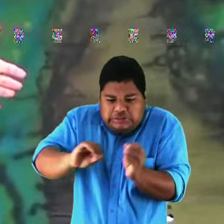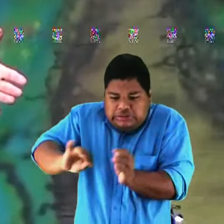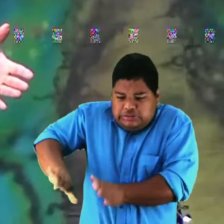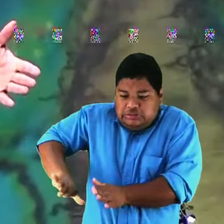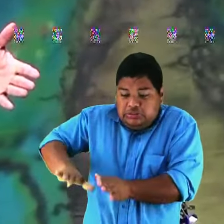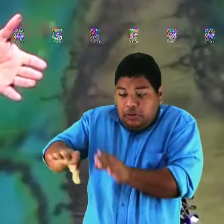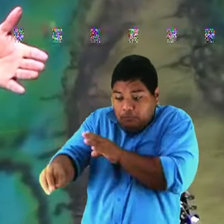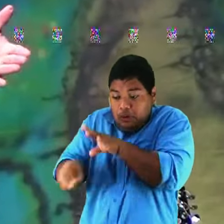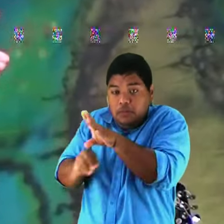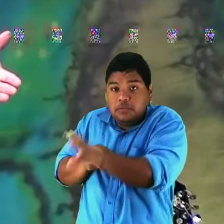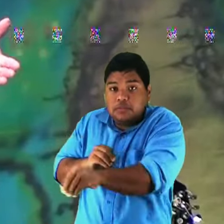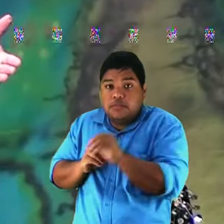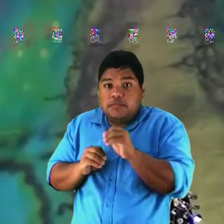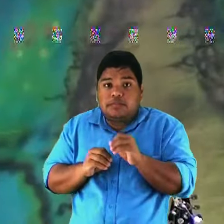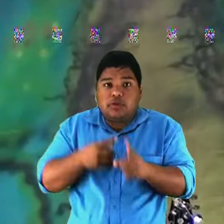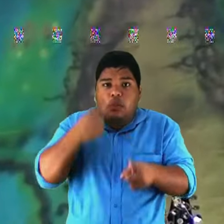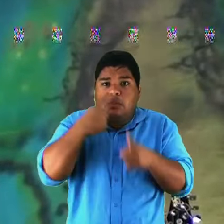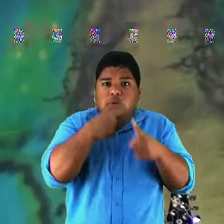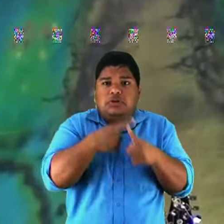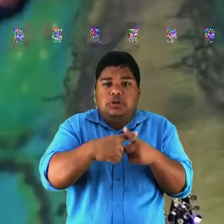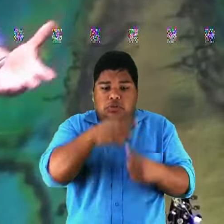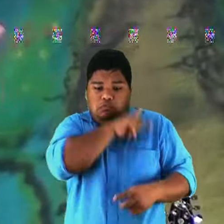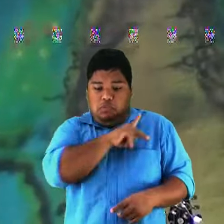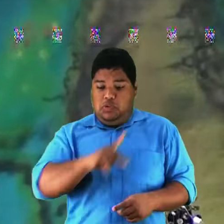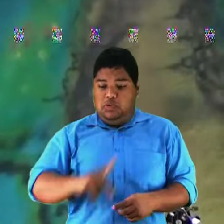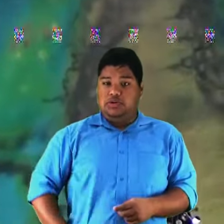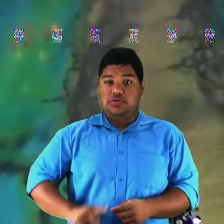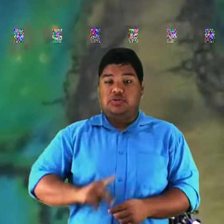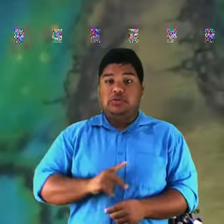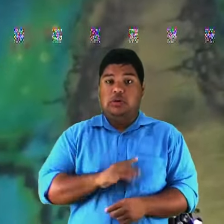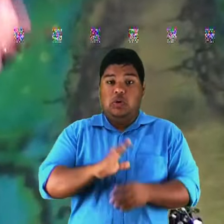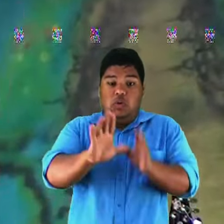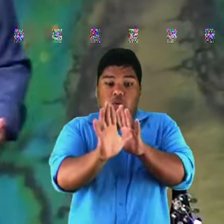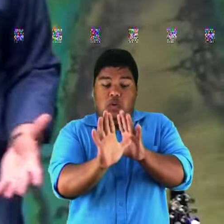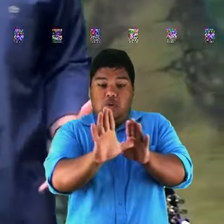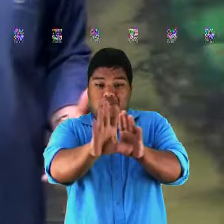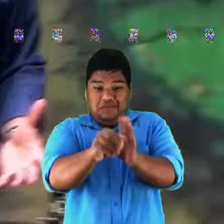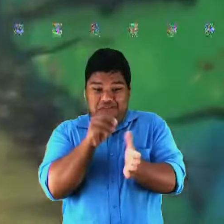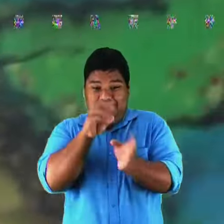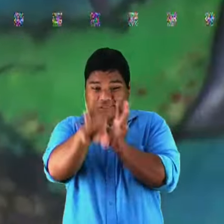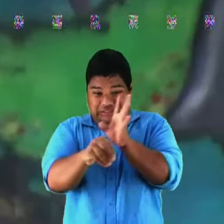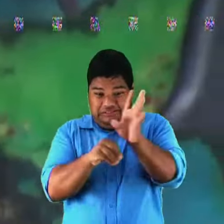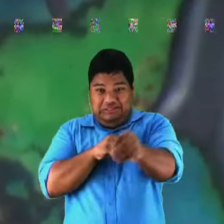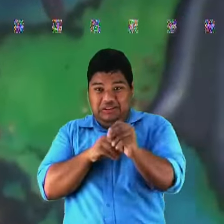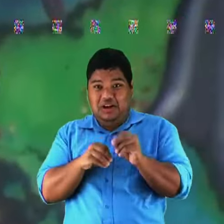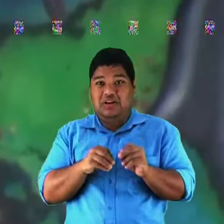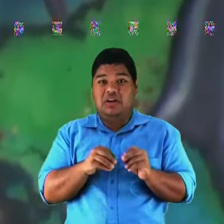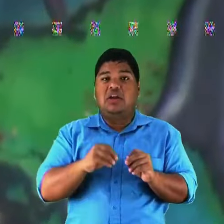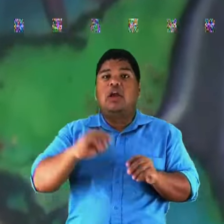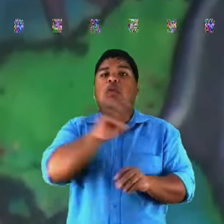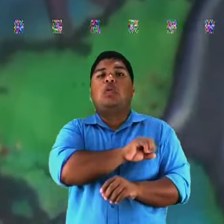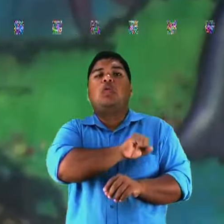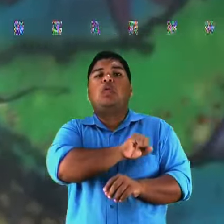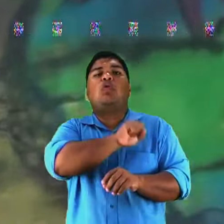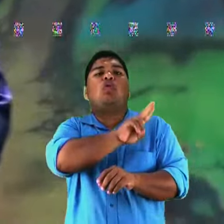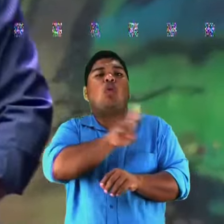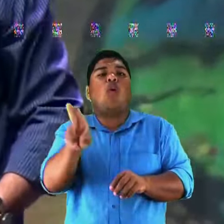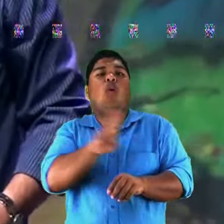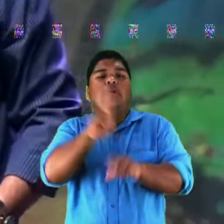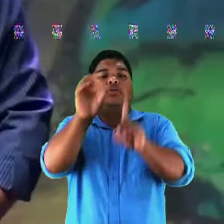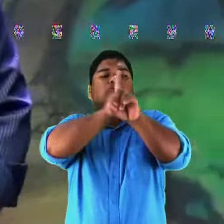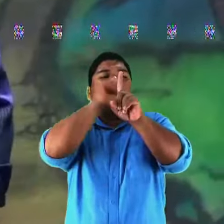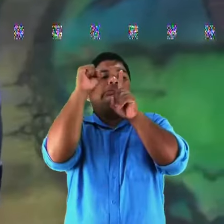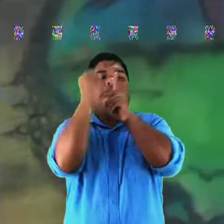um político falou que ia confiscar em nome do social, né? Em nome do social, em nome de dar para os